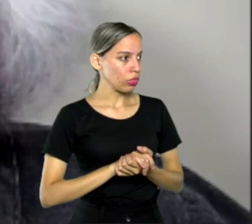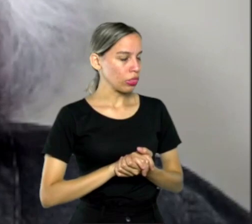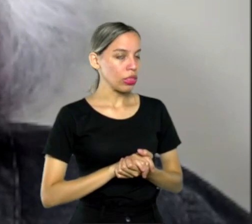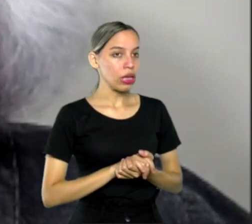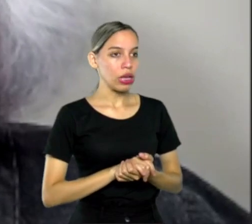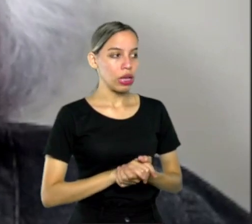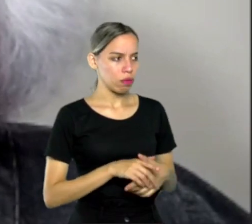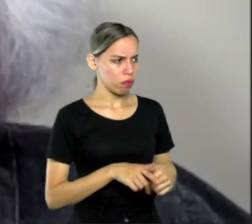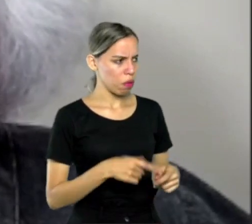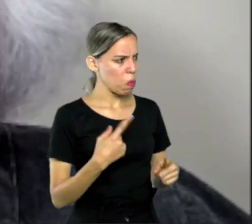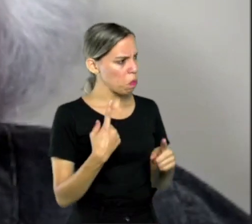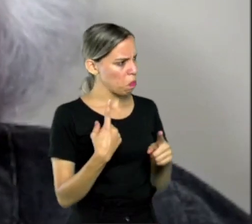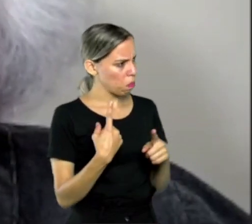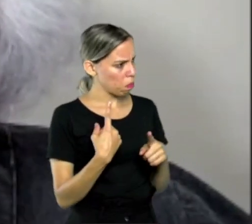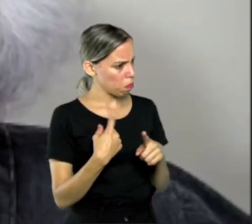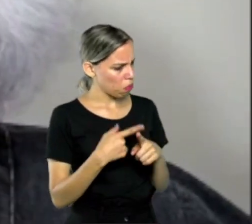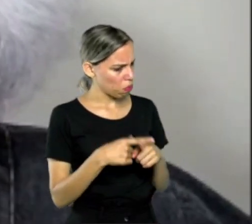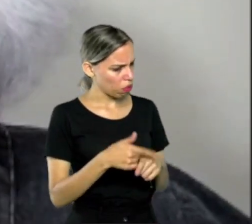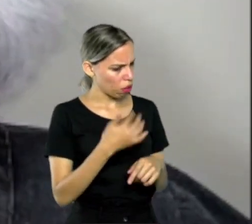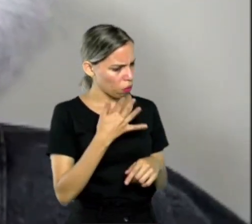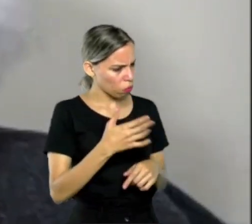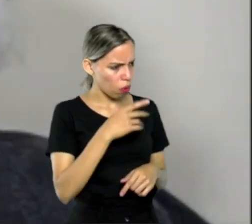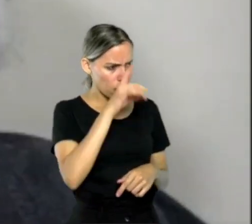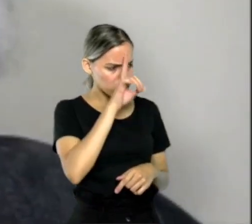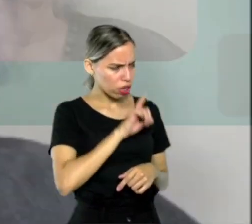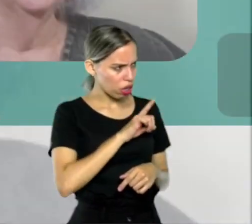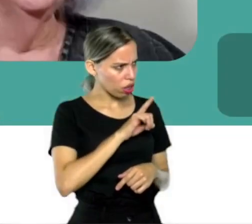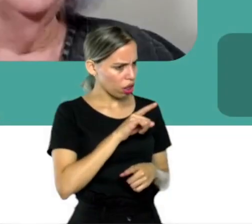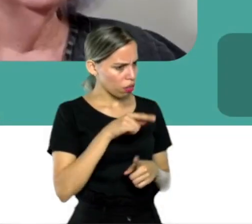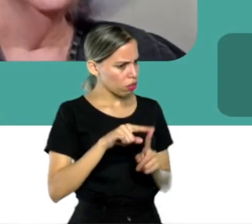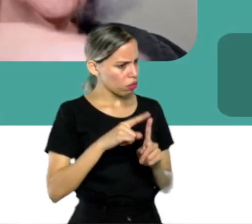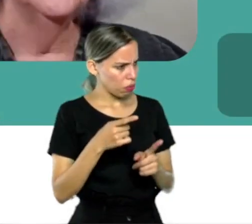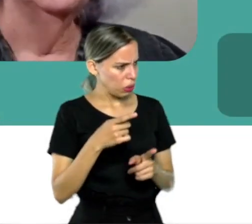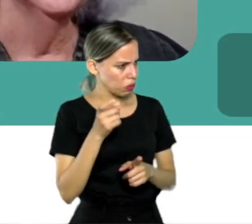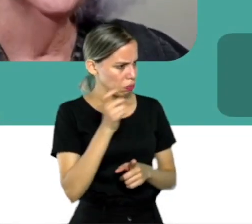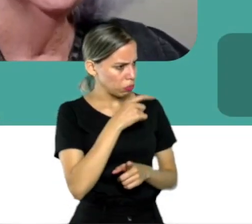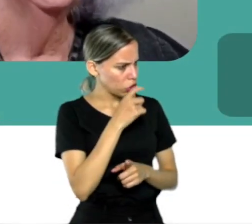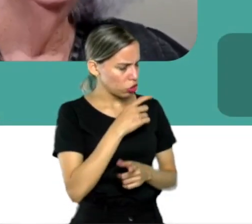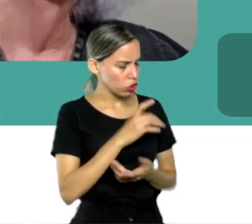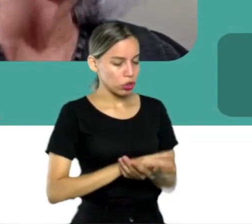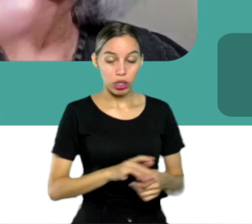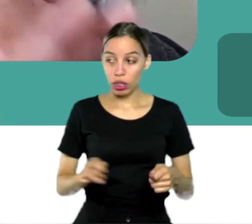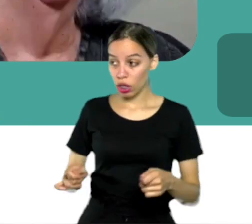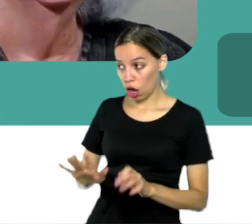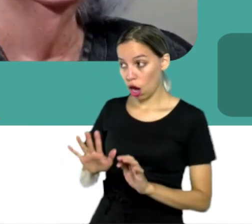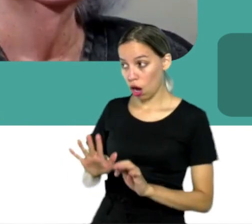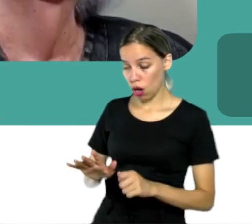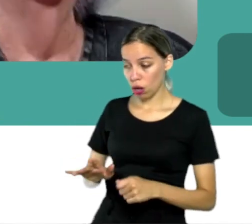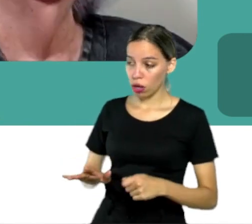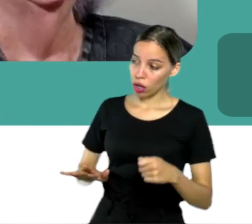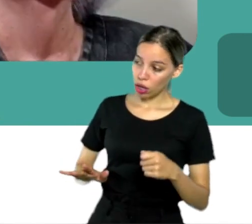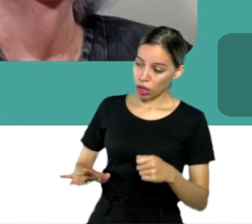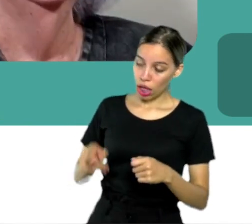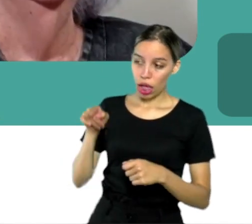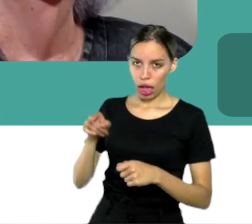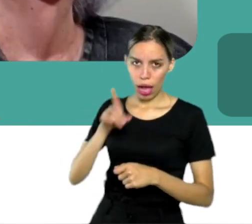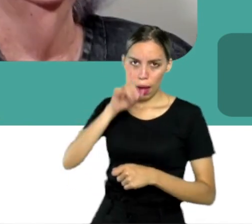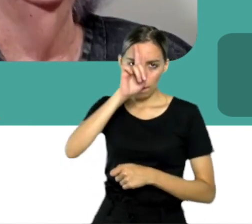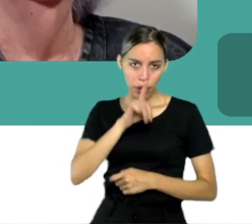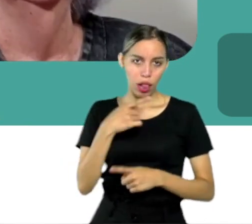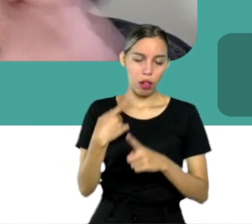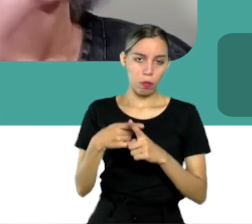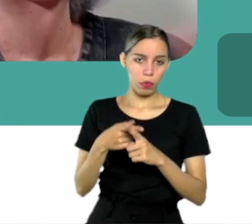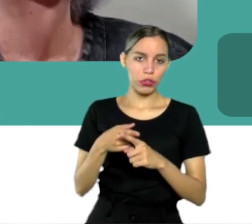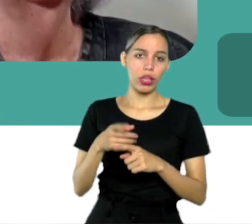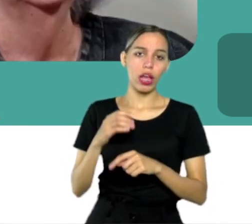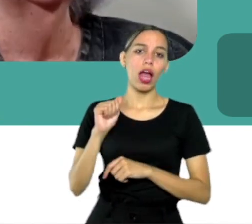com açafrão. Olha! Aí ela quis saber onde que ele estava, ela falou, não, a gente deu para uma senhora, ela quis levar para a casa dela e tal,